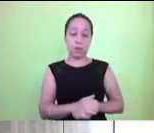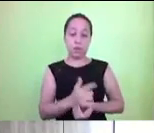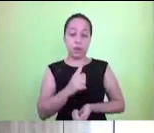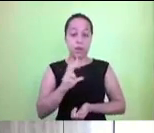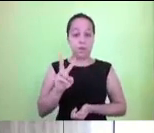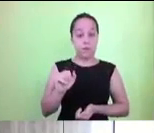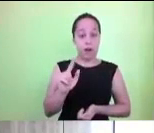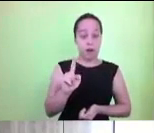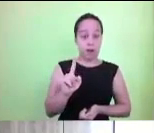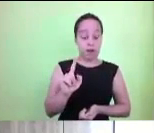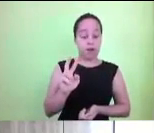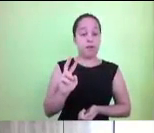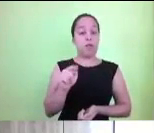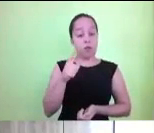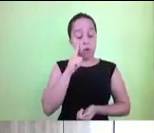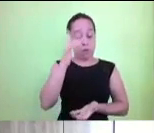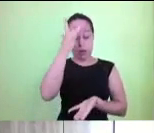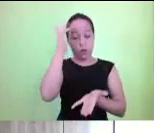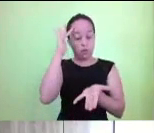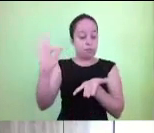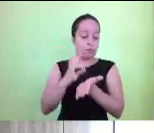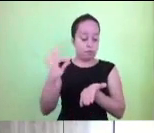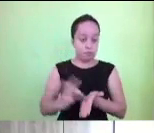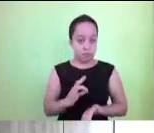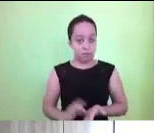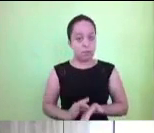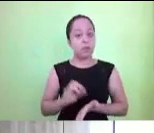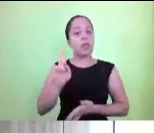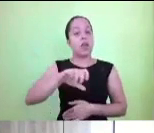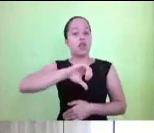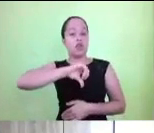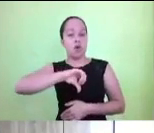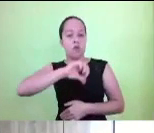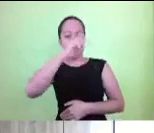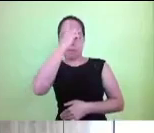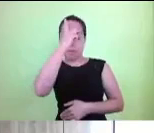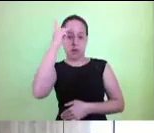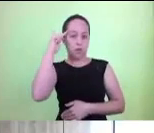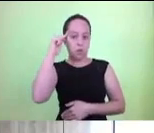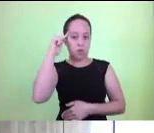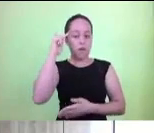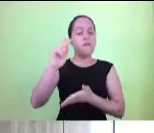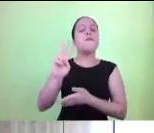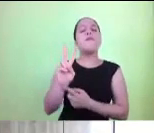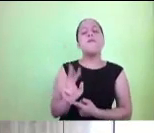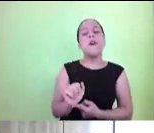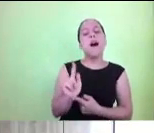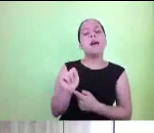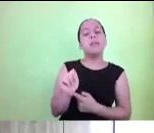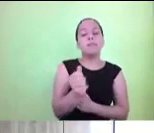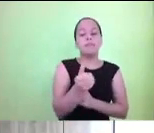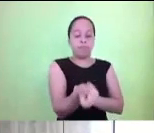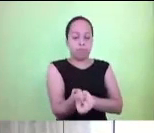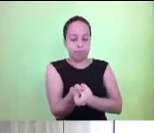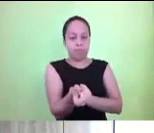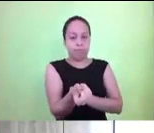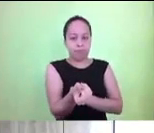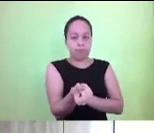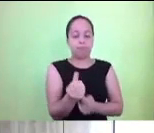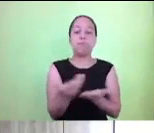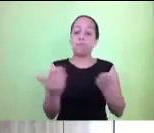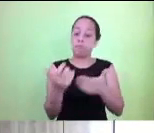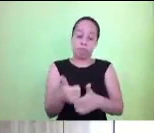A quantidade de inscritos, 9. de vaga 6. Vamos gerar a